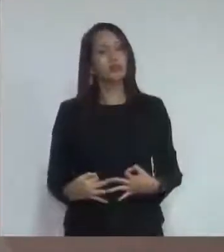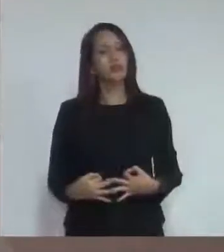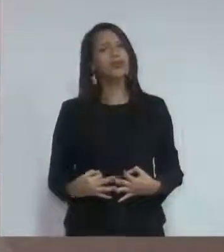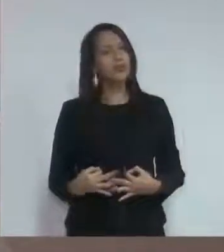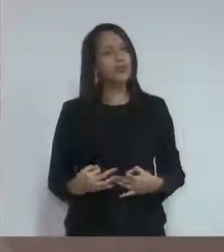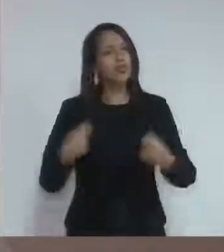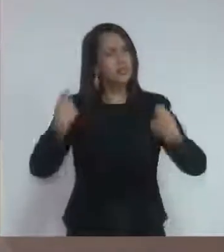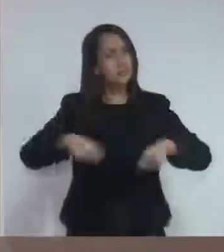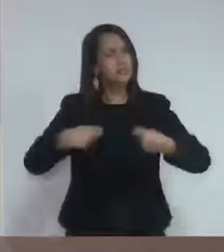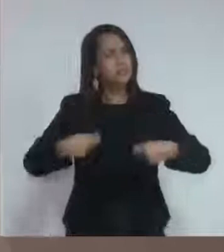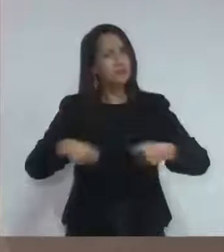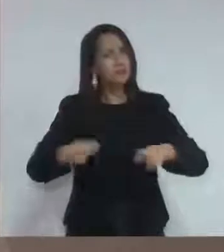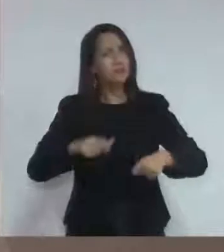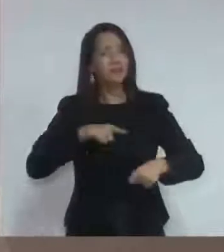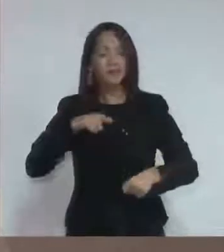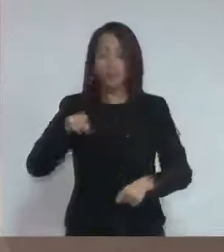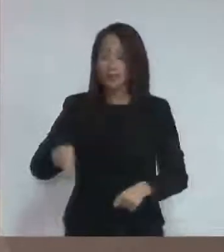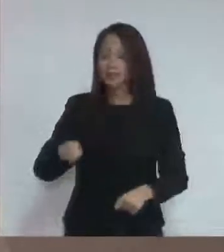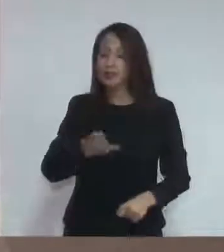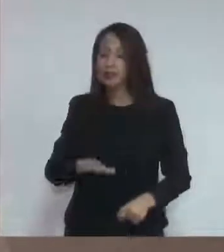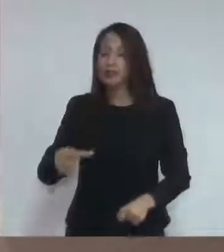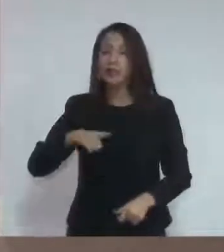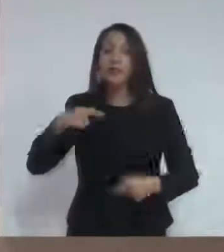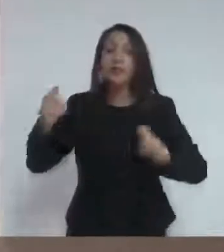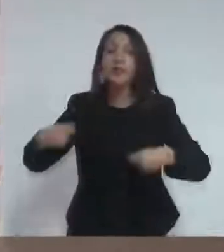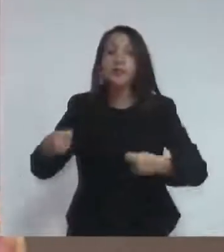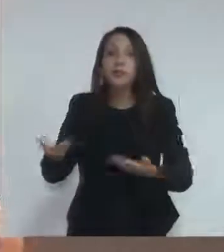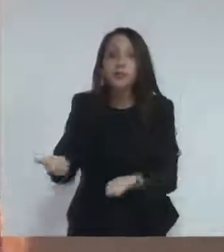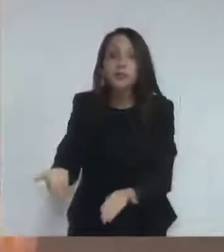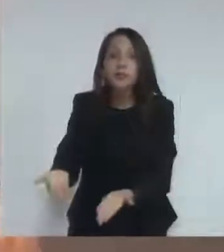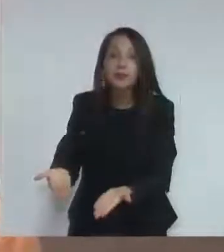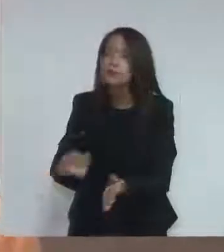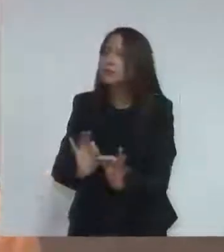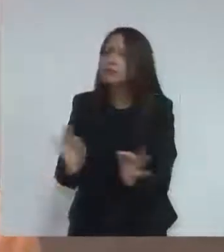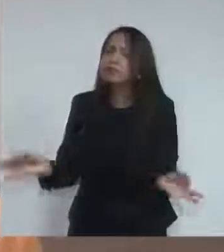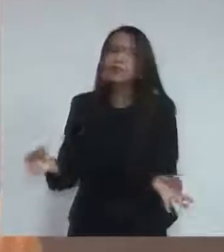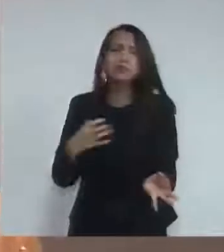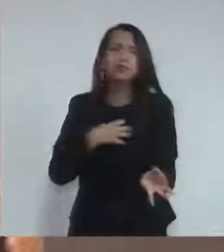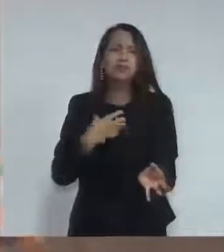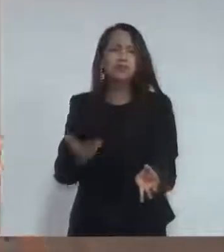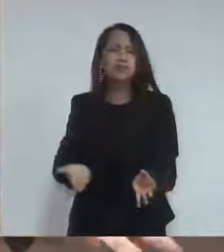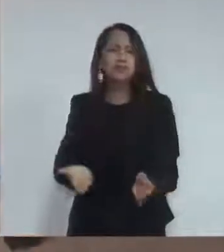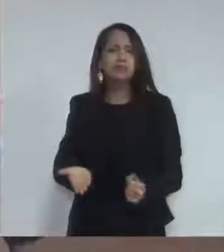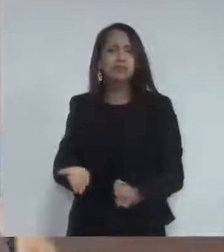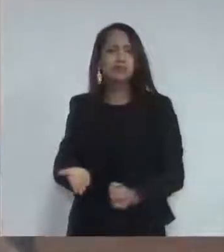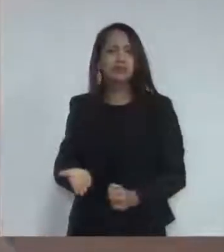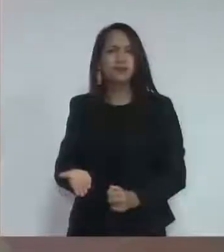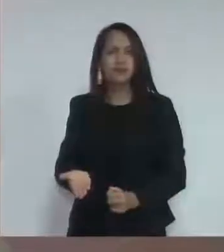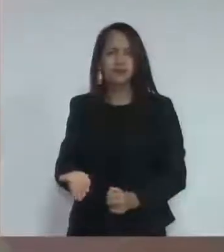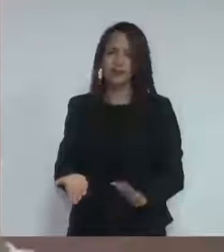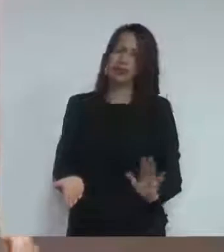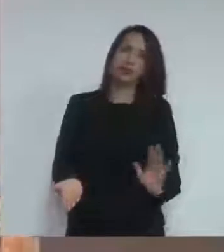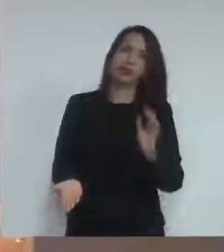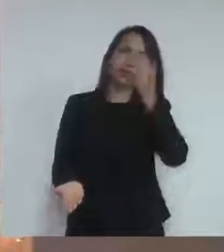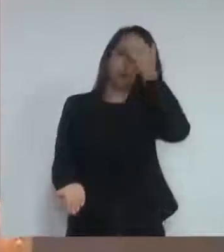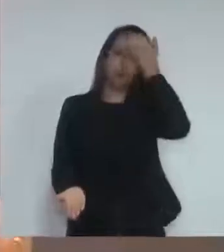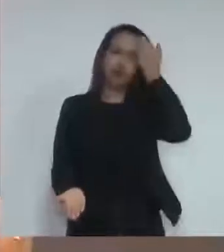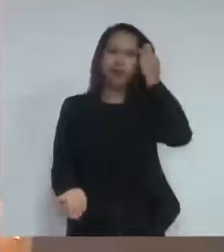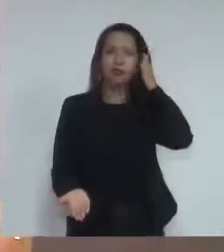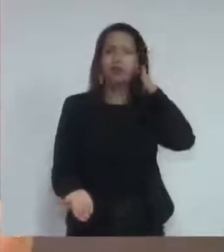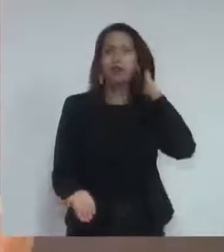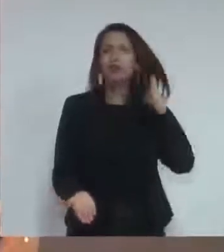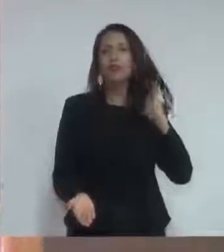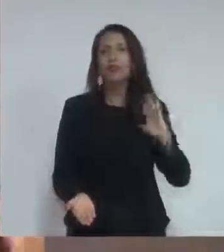que necessariamente a criança precisa de cuidado. Simples assim. Ah, mas eu não posso contratar. Pode